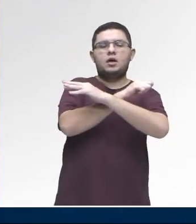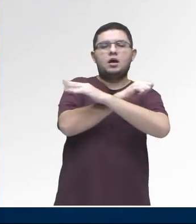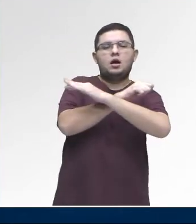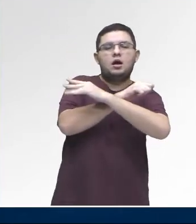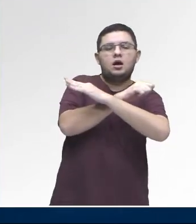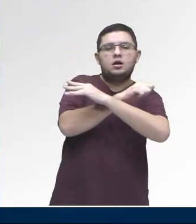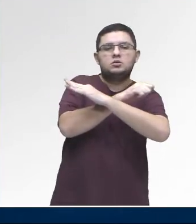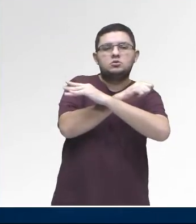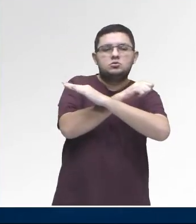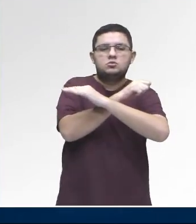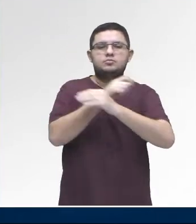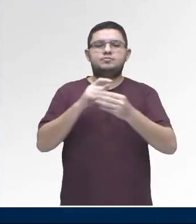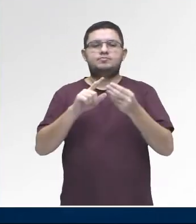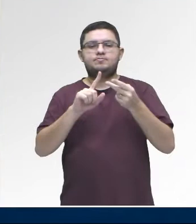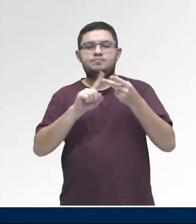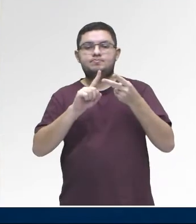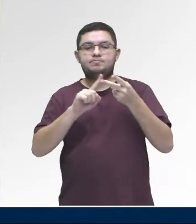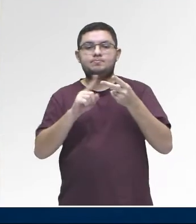e de